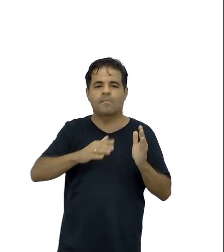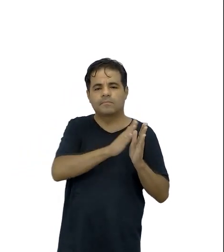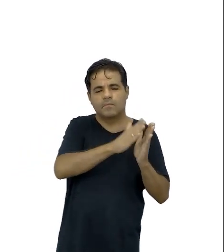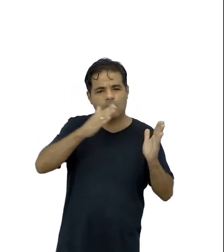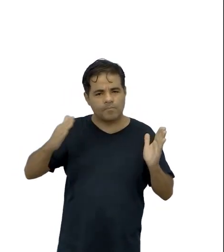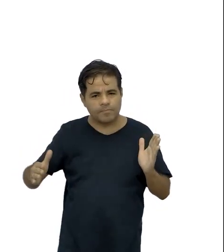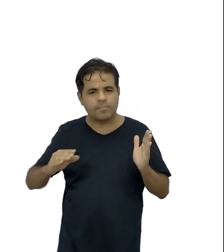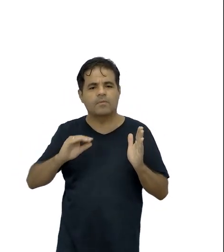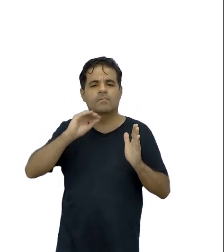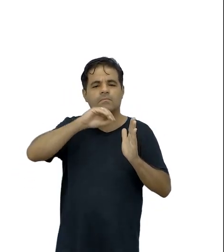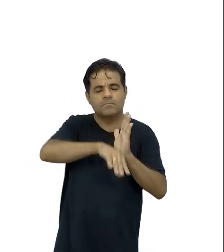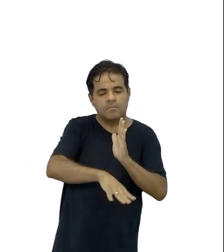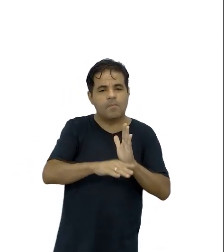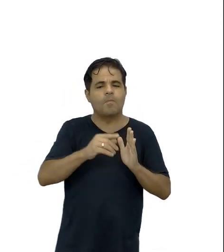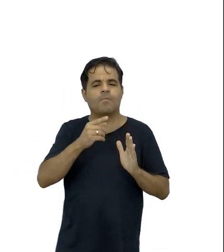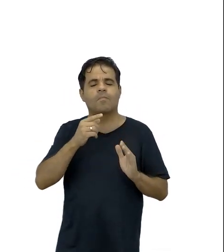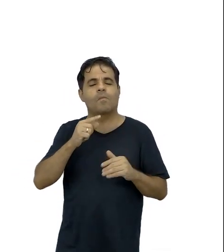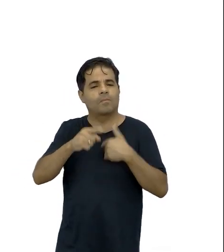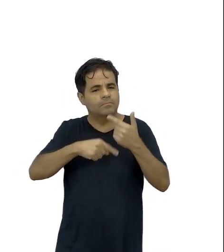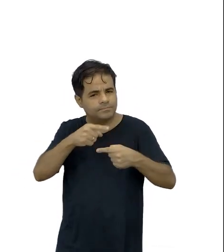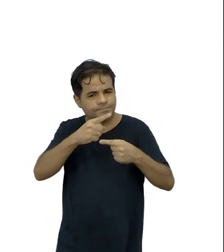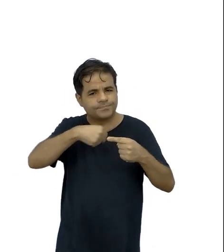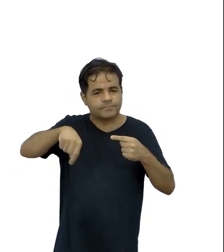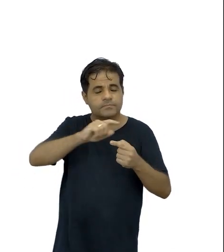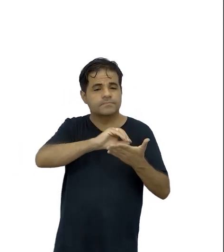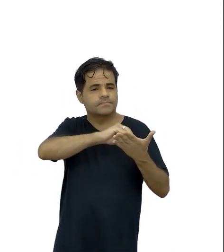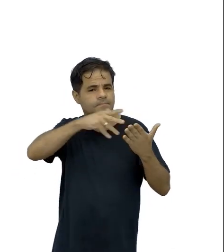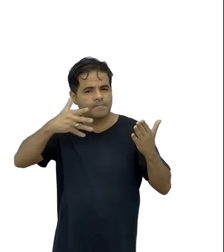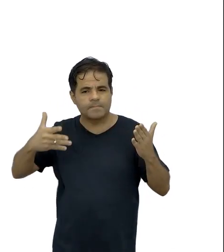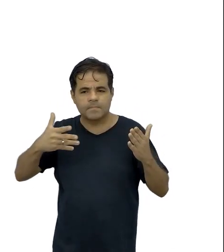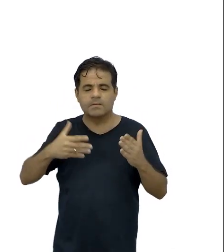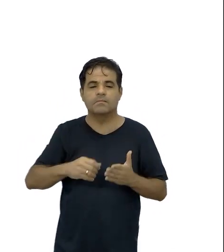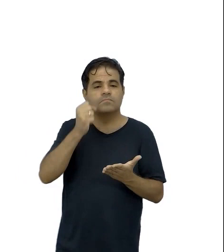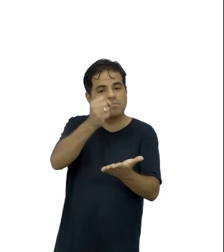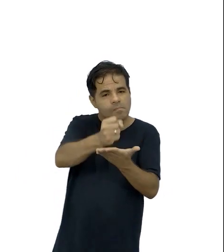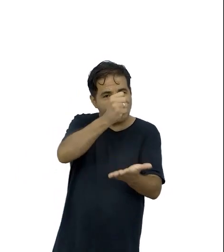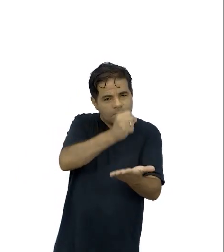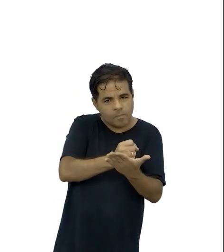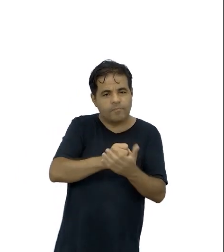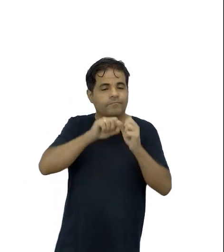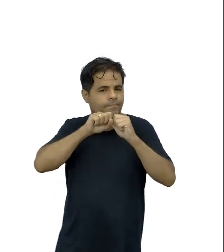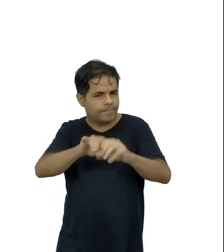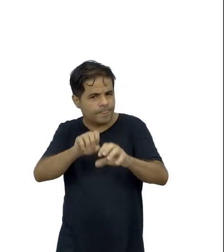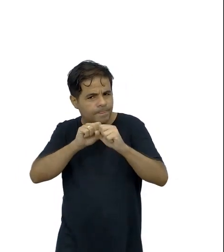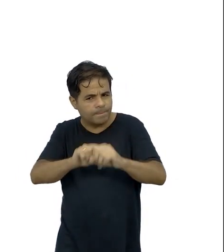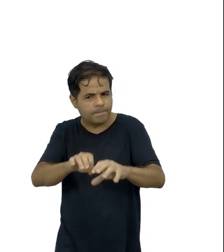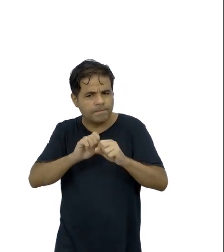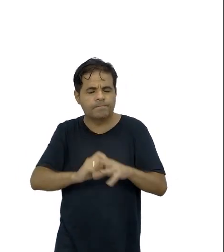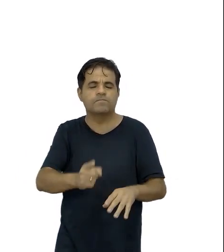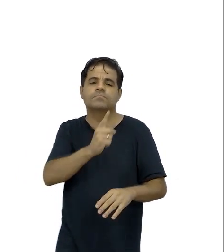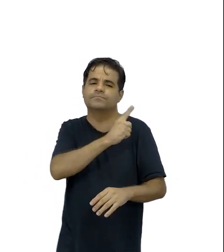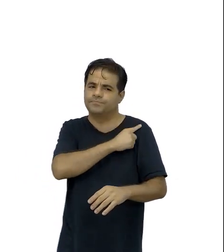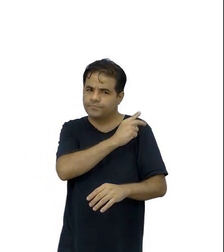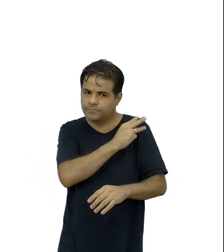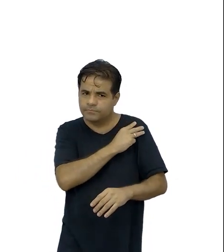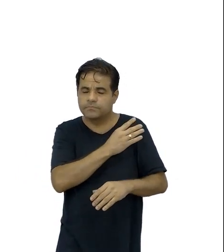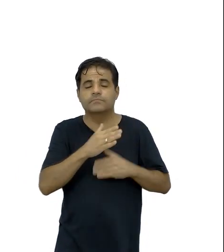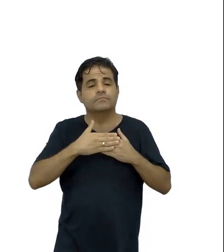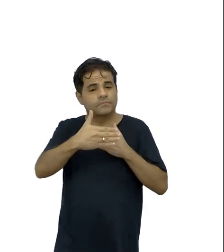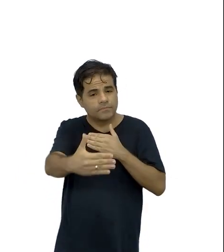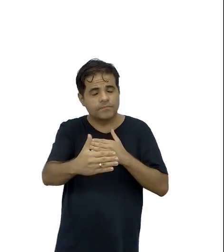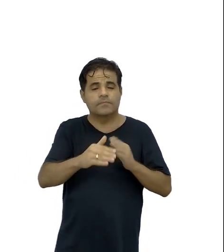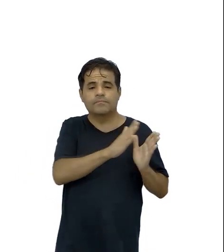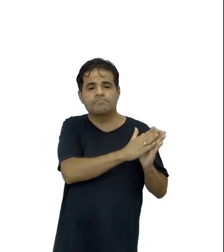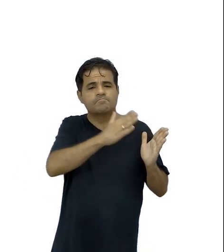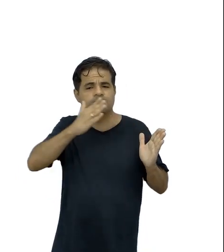para o ensino fundamental, o nosso currículo oficial para o ensino médio, certo? Que